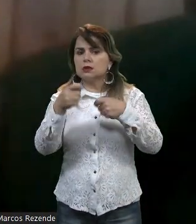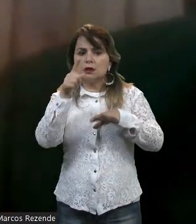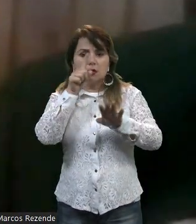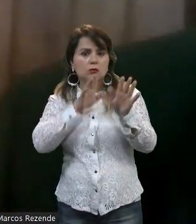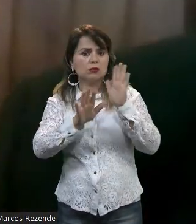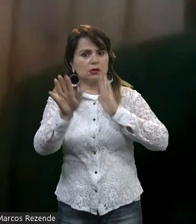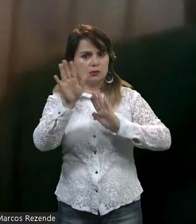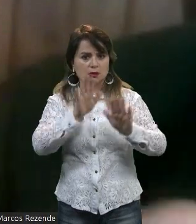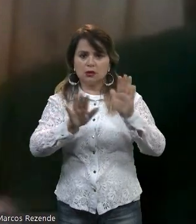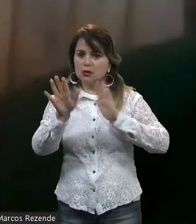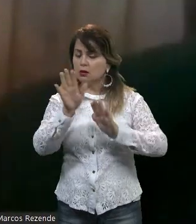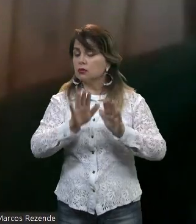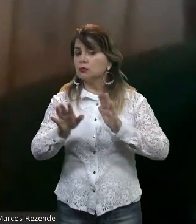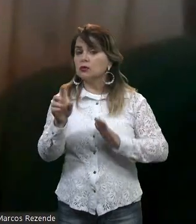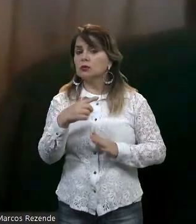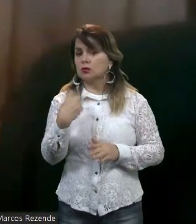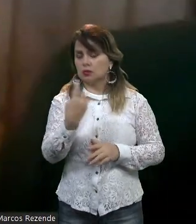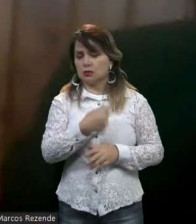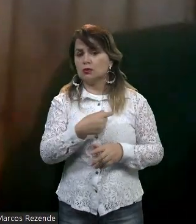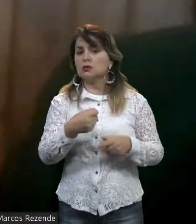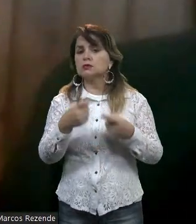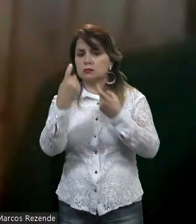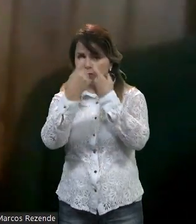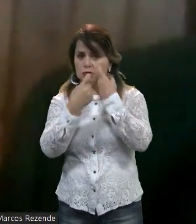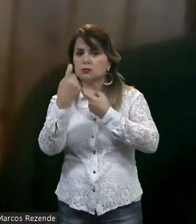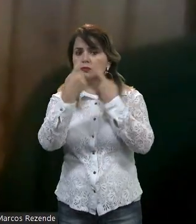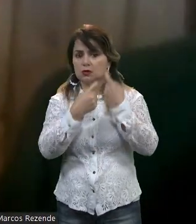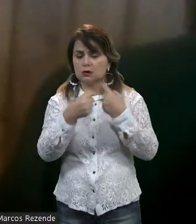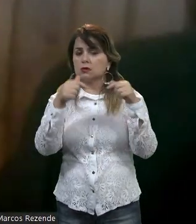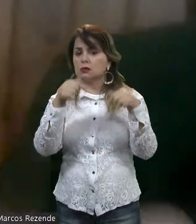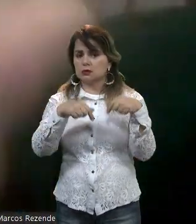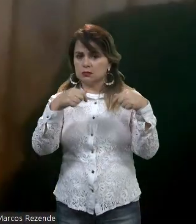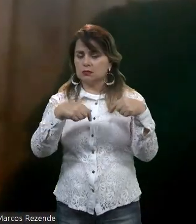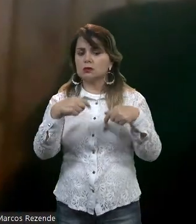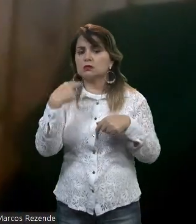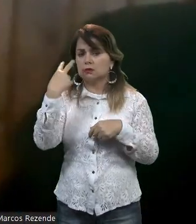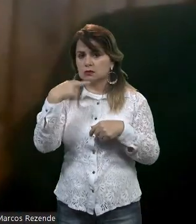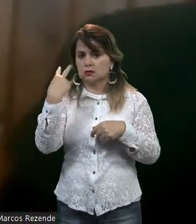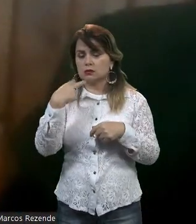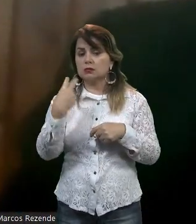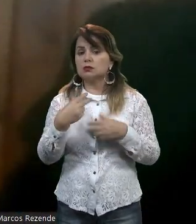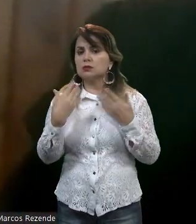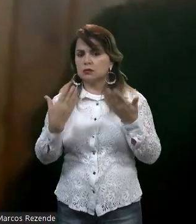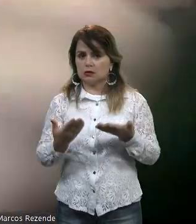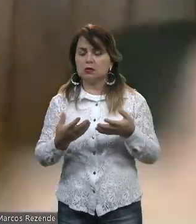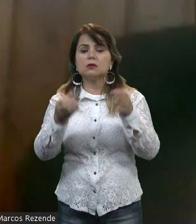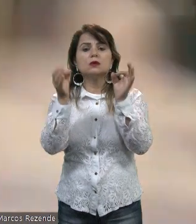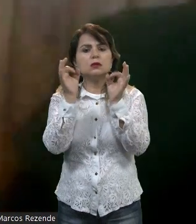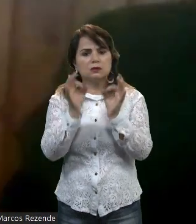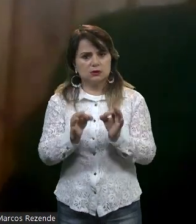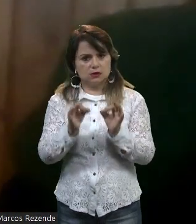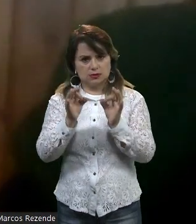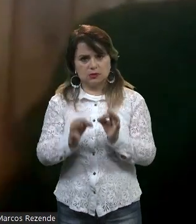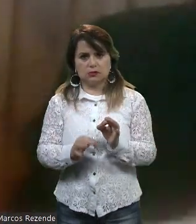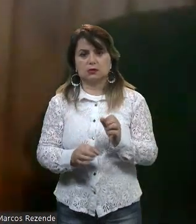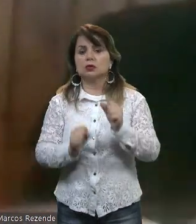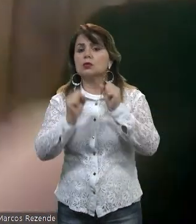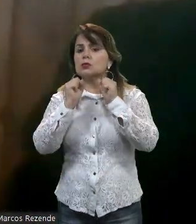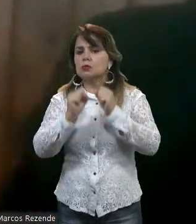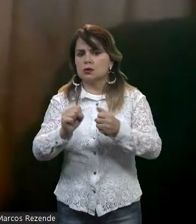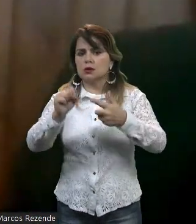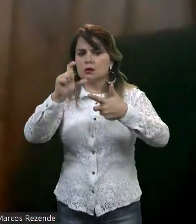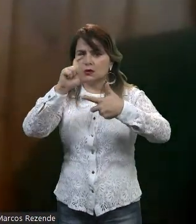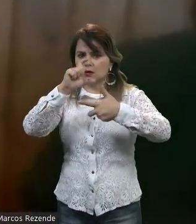preocupação da casa, a preocupação de todos os senhores vereadores. Eu tenho a convicção que o executivo poderá fazer